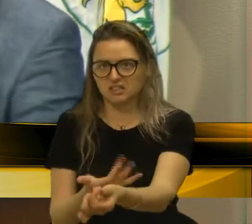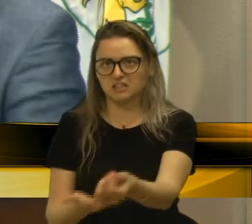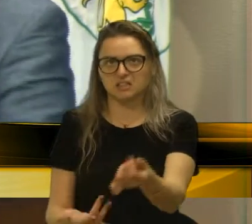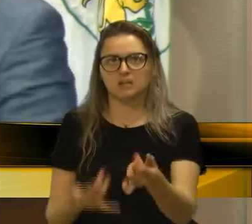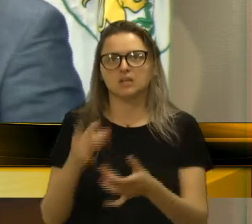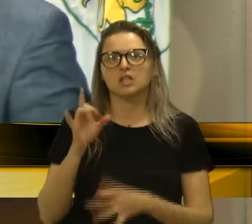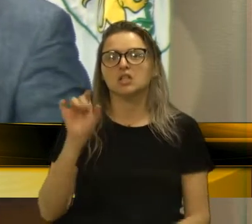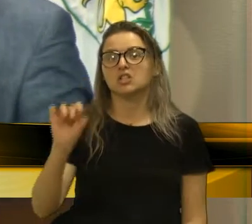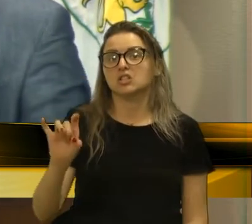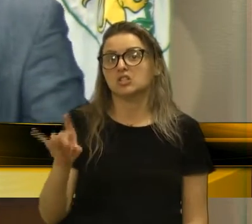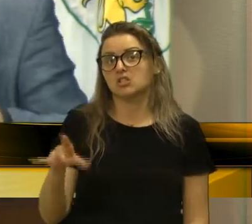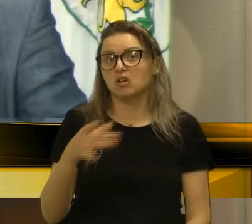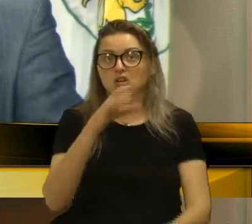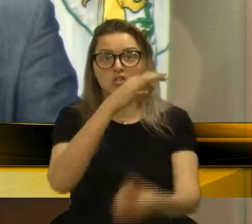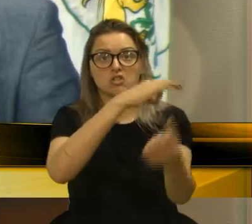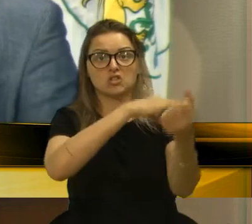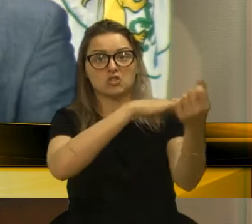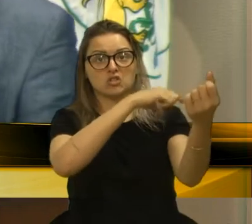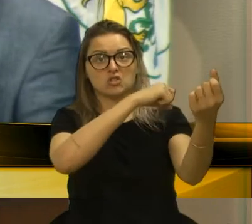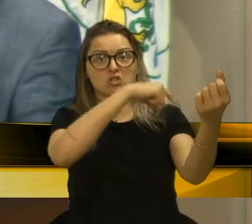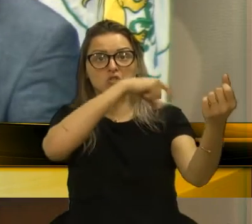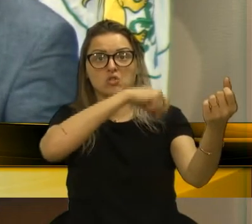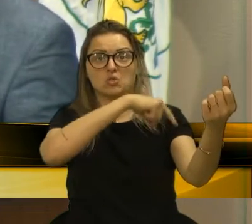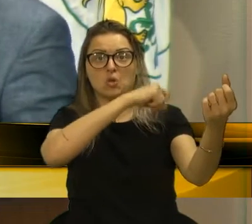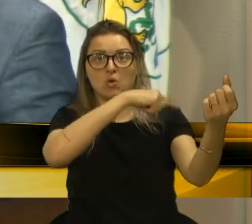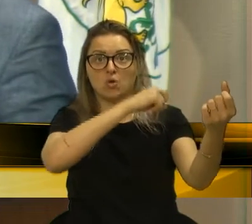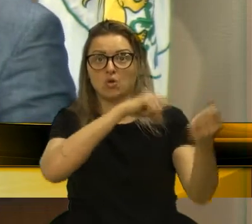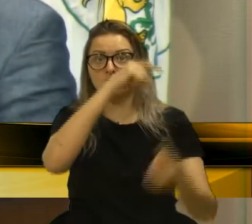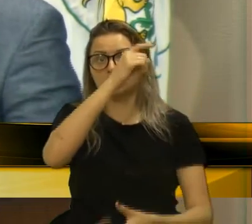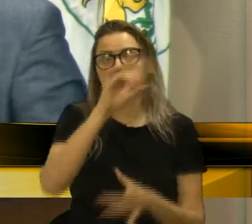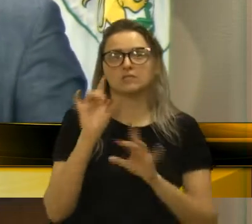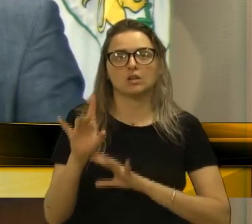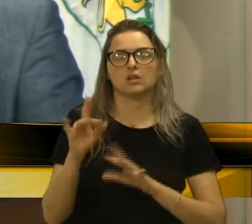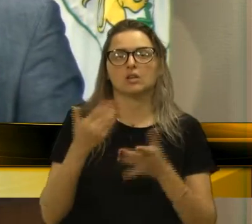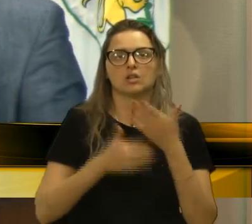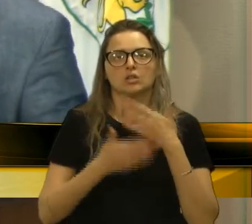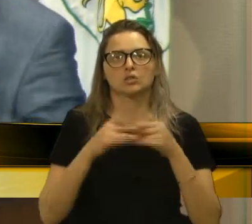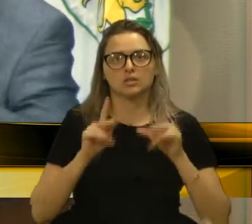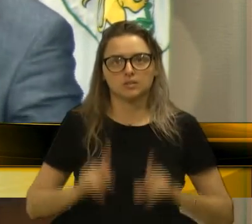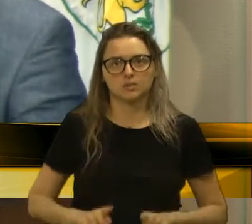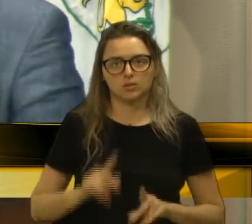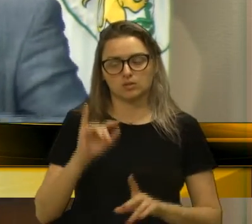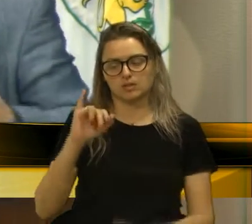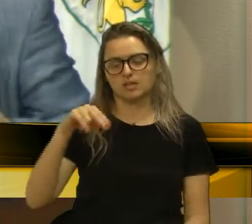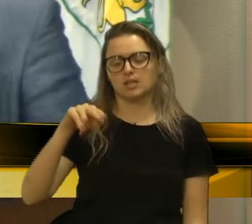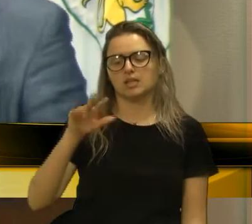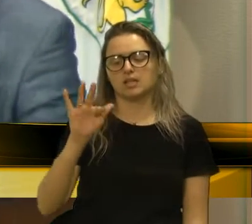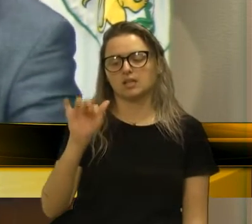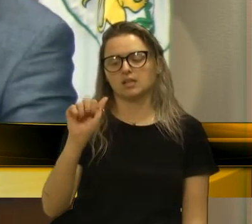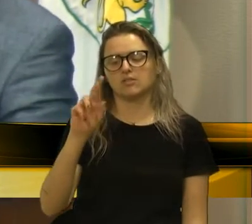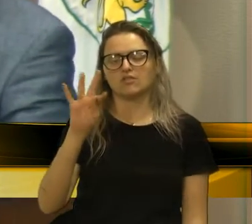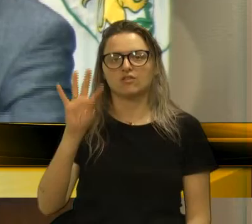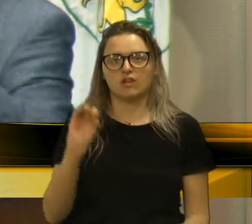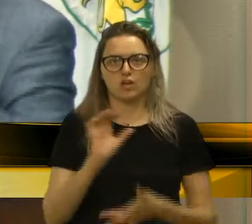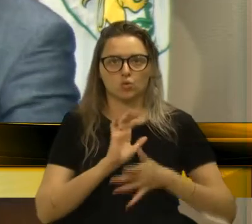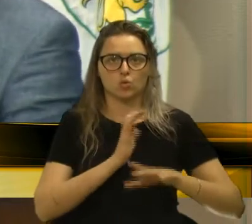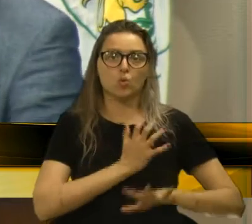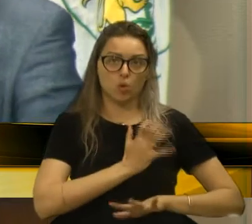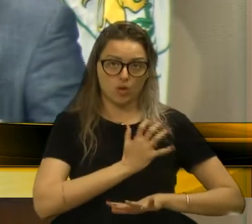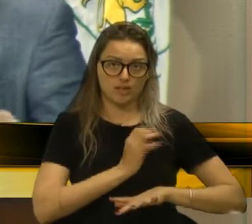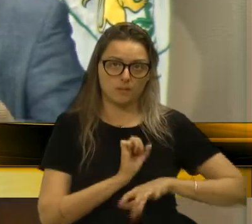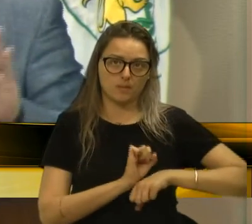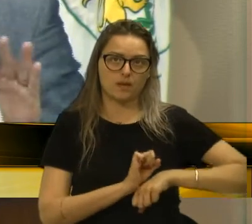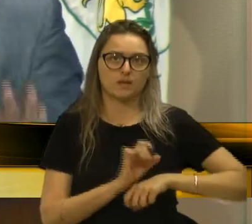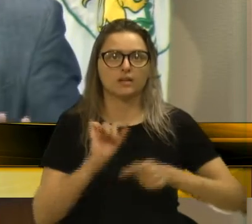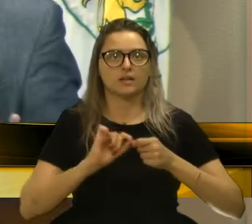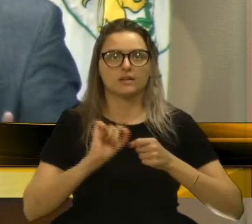dado o soro, não foi feito o exame de sangue, foi feito o eletrocardiograma, e a gente sabe que uma pessoa que tem todos os sintomas de infarto, bom, recebeu o soro, recebeu o medicamento, tá calmo,